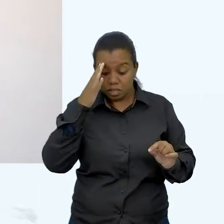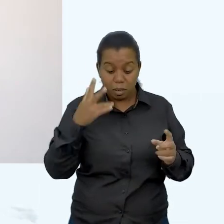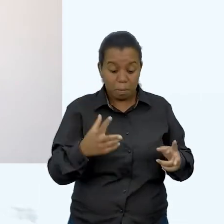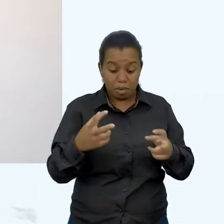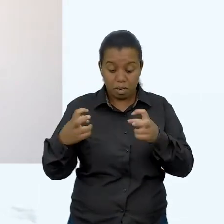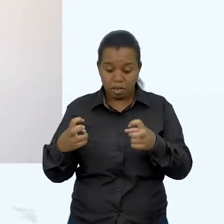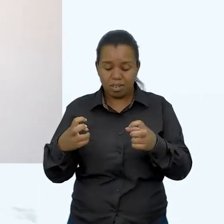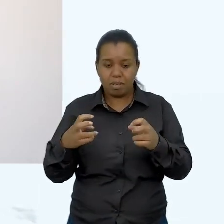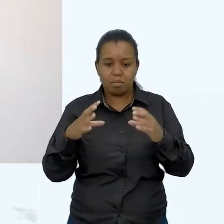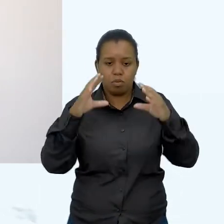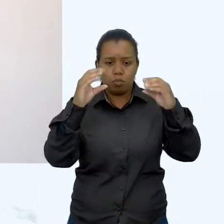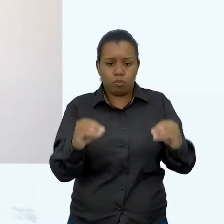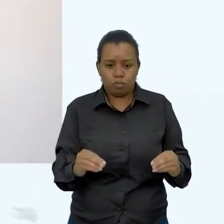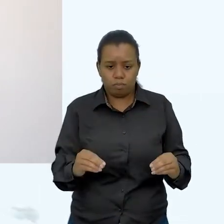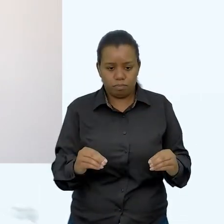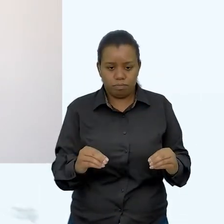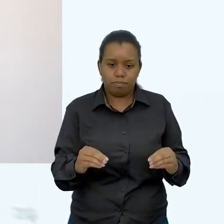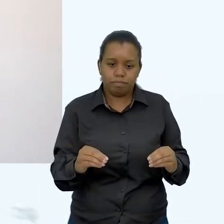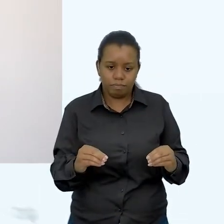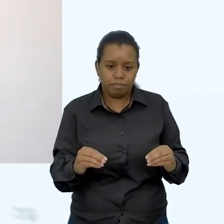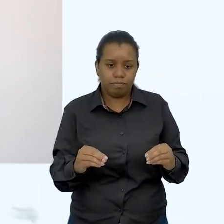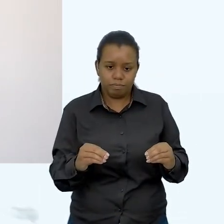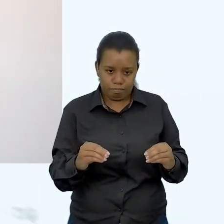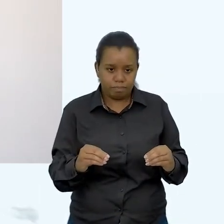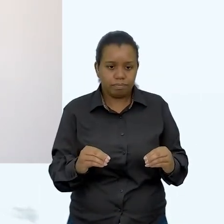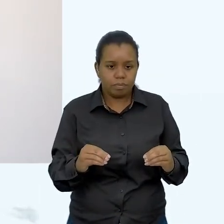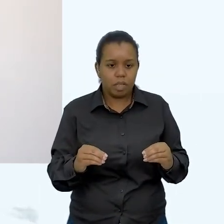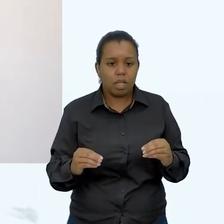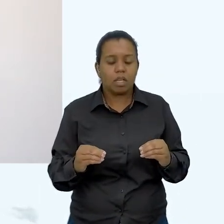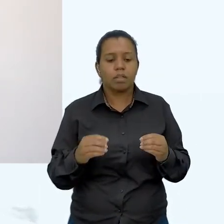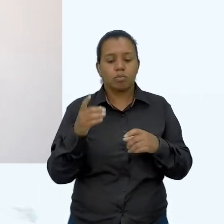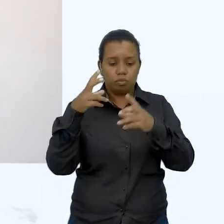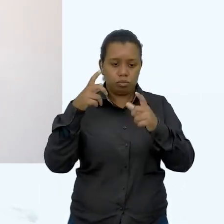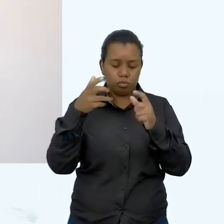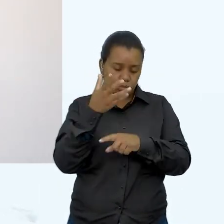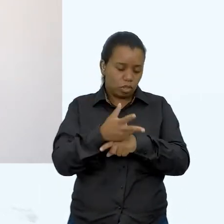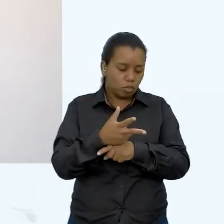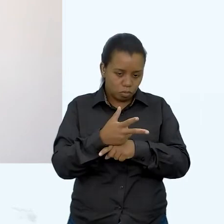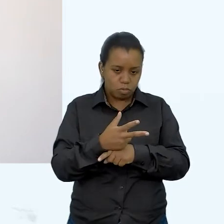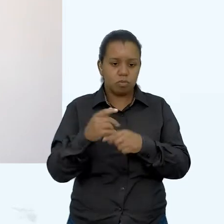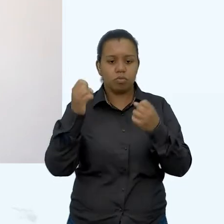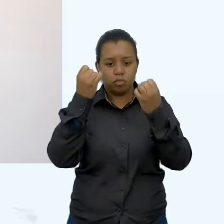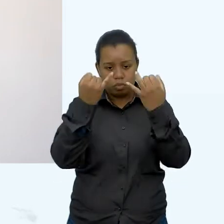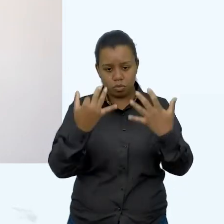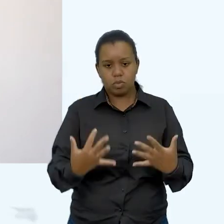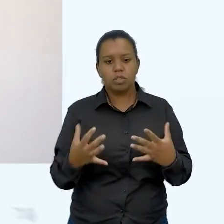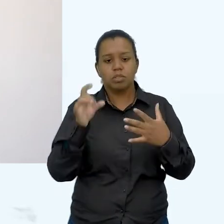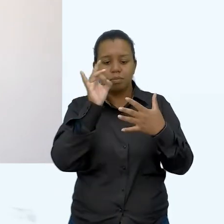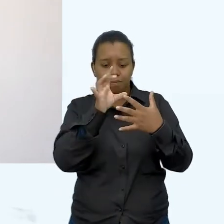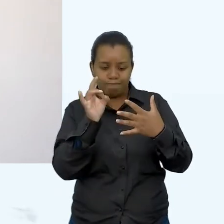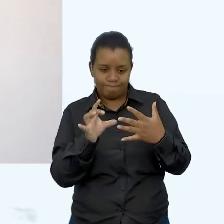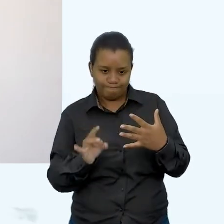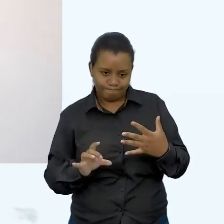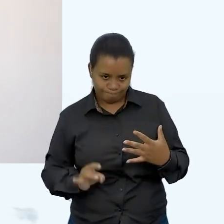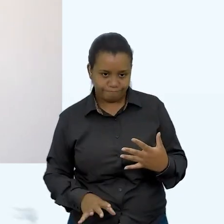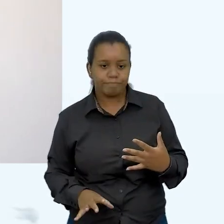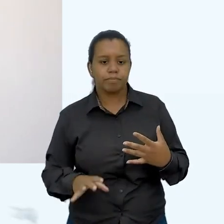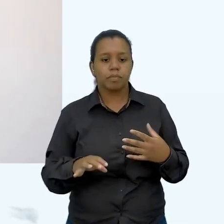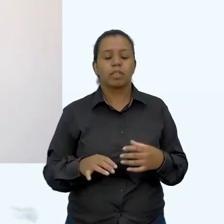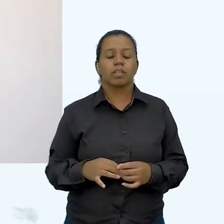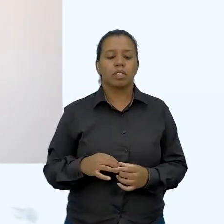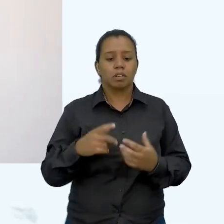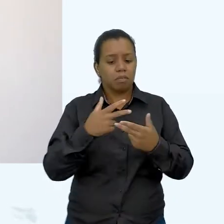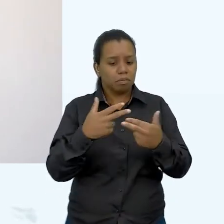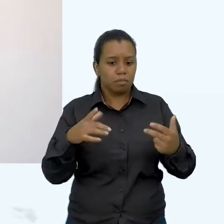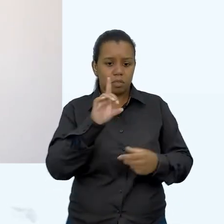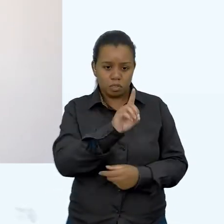ele desliga, ele faz a detecção, né? Eu tenho um vídeo que eu explico sobre o DR e lá eu explico bem detalhado como é que isso funciona. Então, o